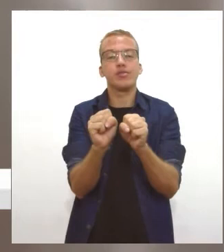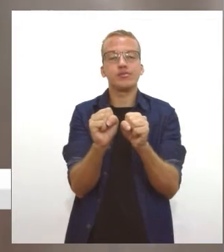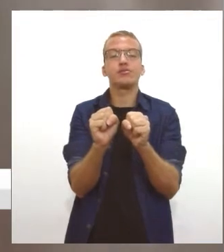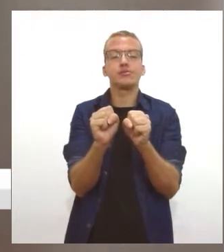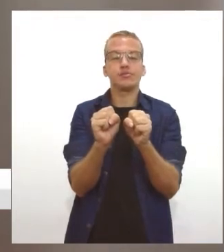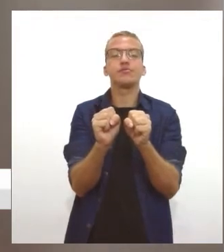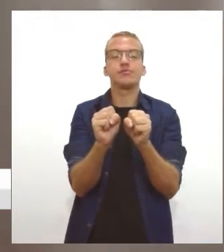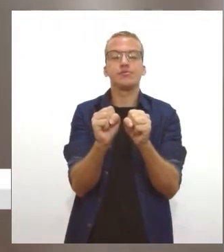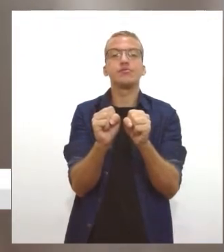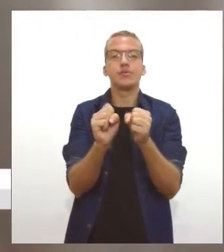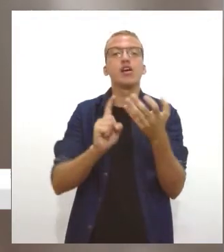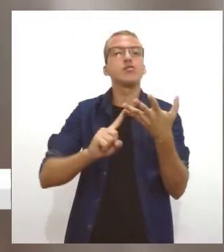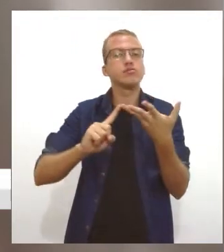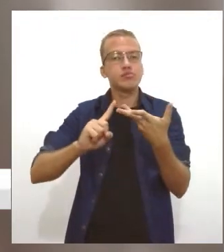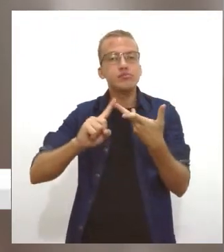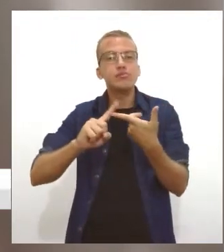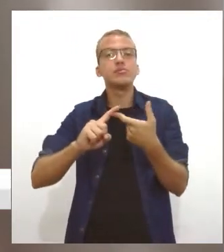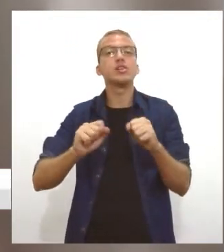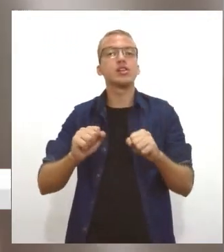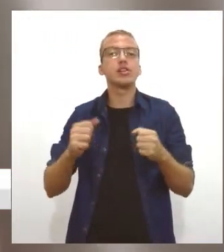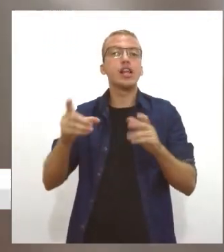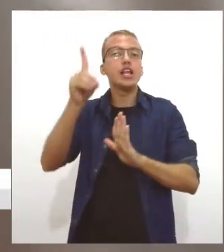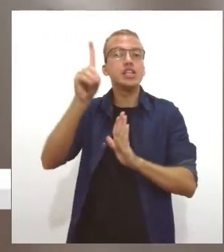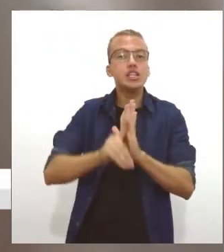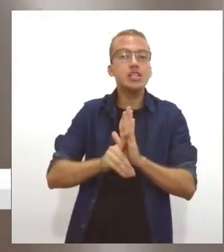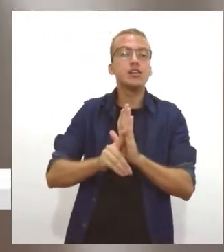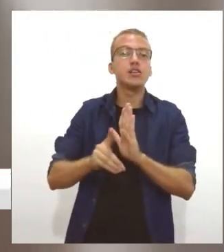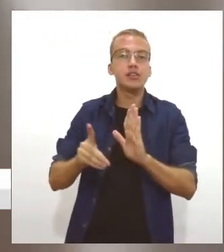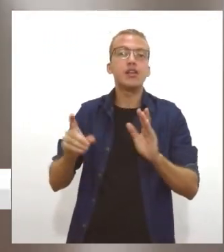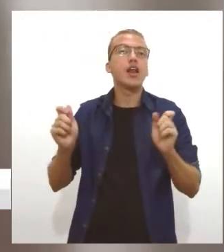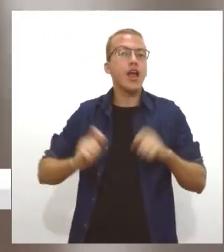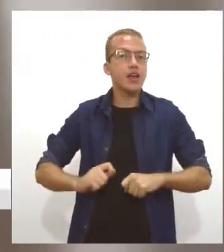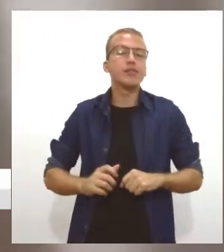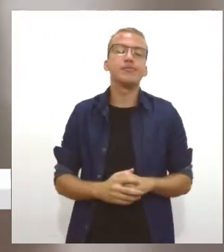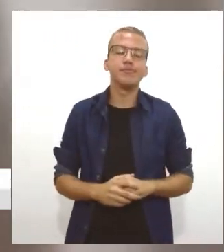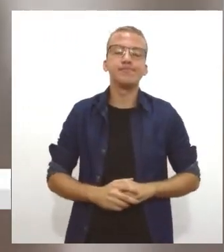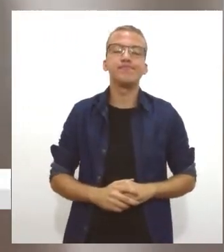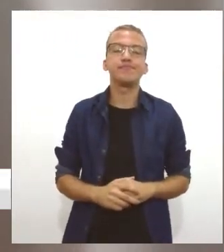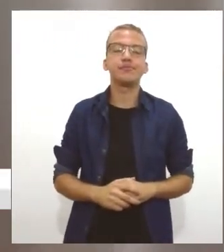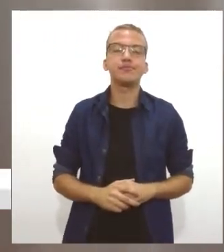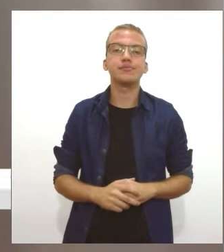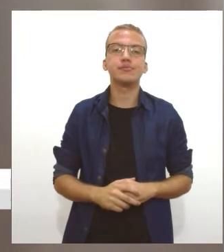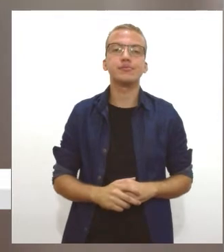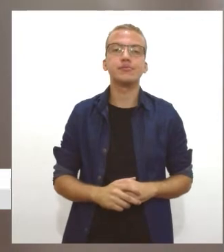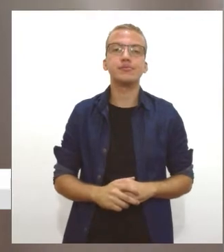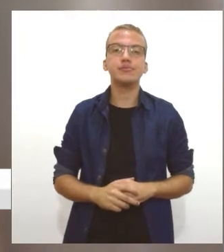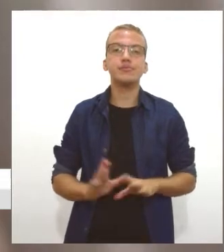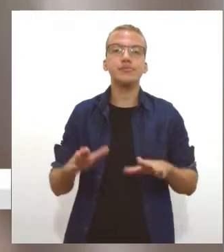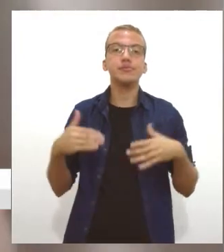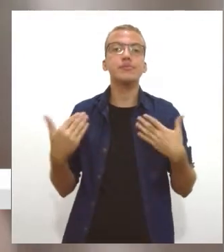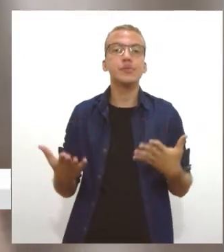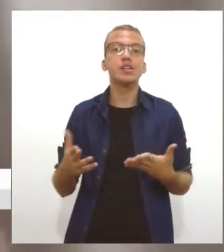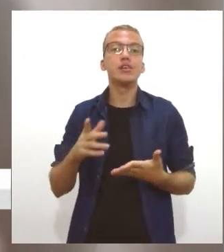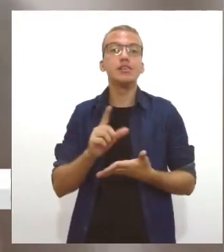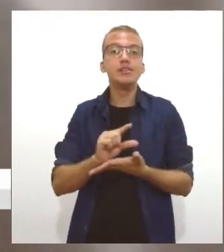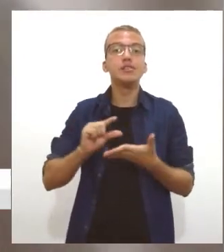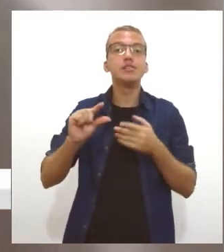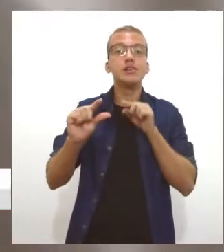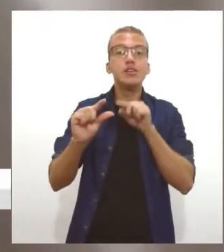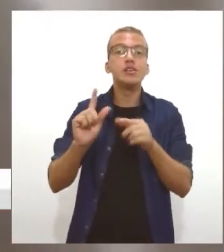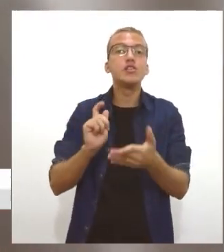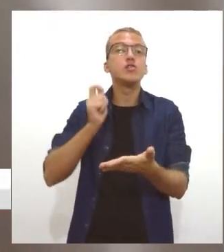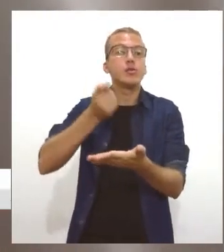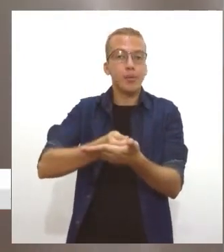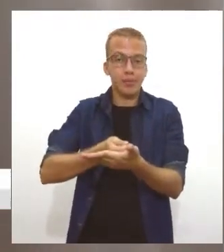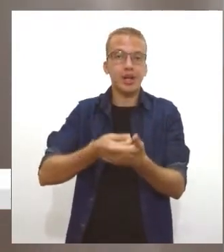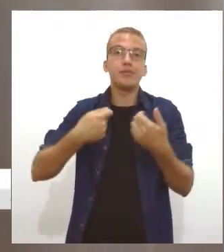ela possui o direito de também instrumentalizar. E esse benefício ele é pago dentro de todos esses critérios.